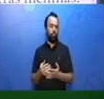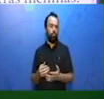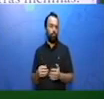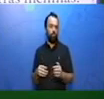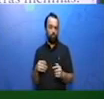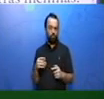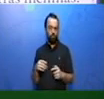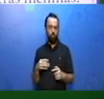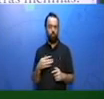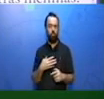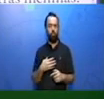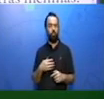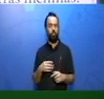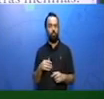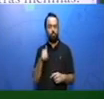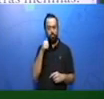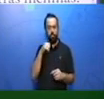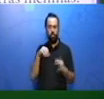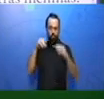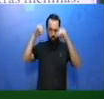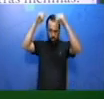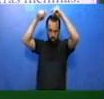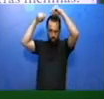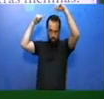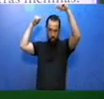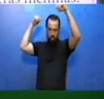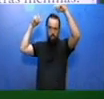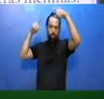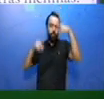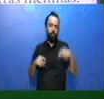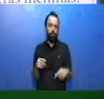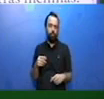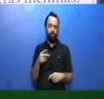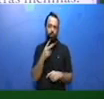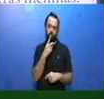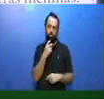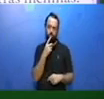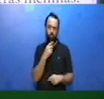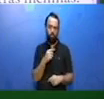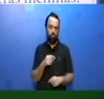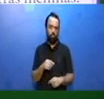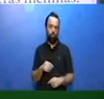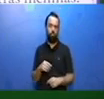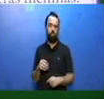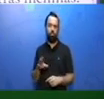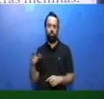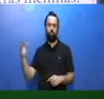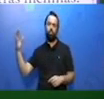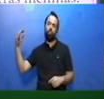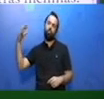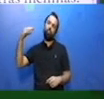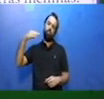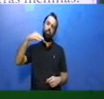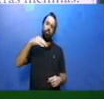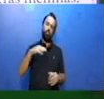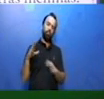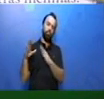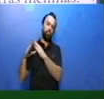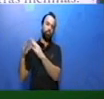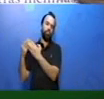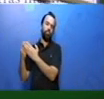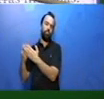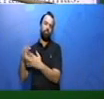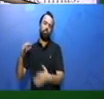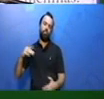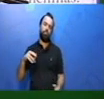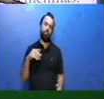laço de fita vermelha. Voltou tagarelando muito, contando maravilhas da professora e das outras meninas. Olha